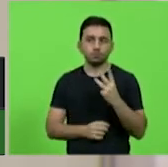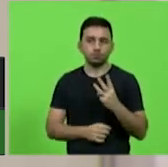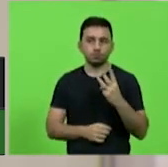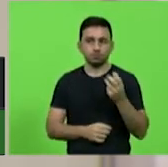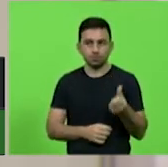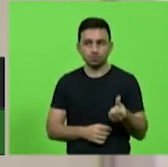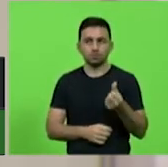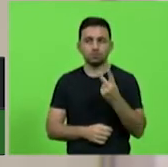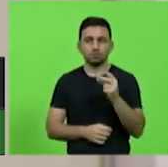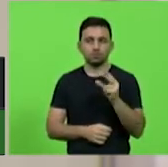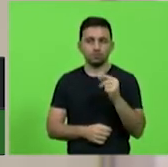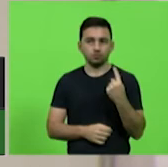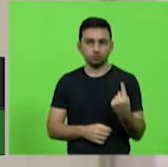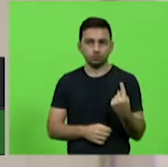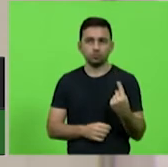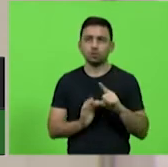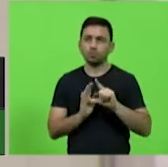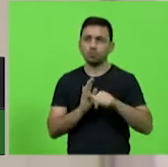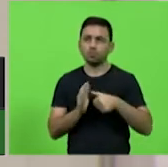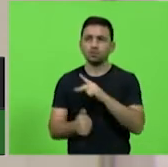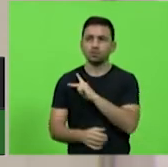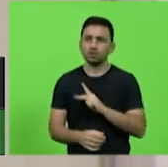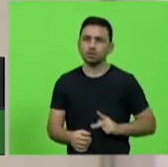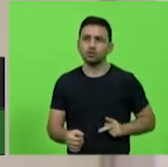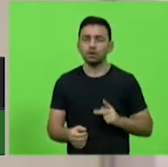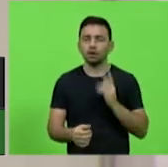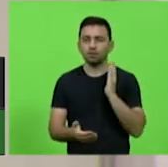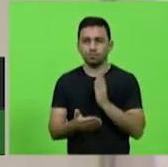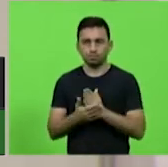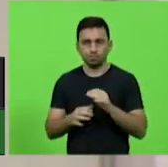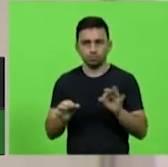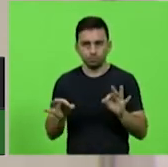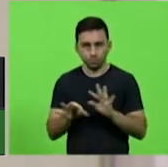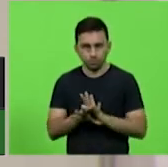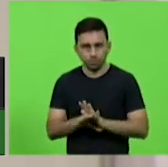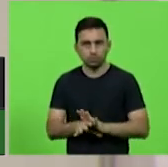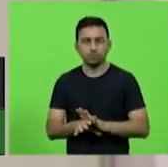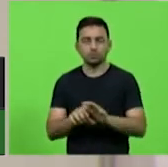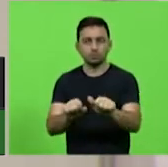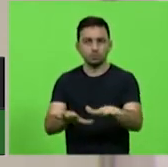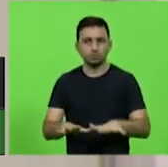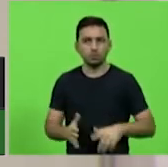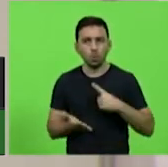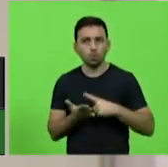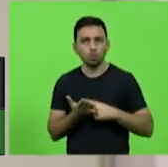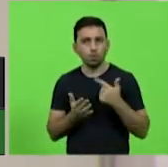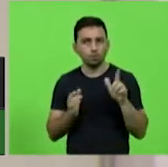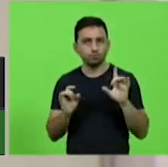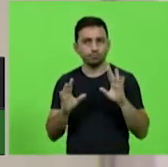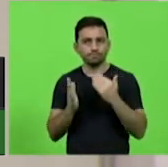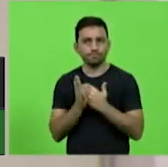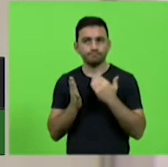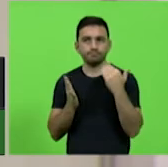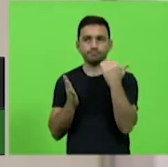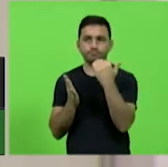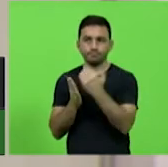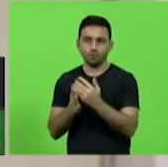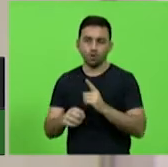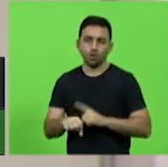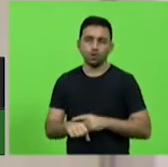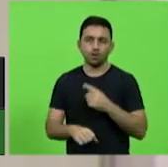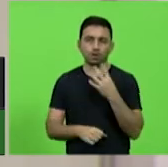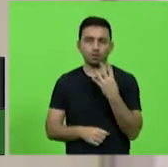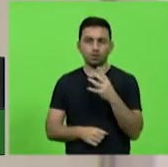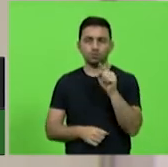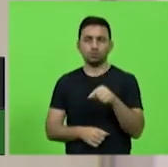236/2021. Na sequência, o senhor presidente encerrou a sessão e convocou outra extraordinária para as 16 horas e